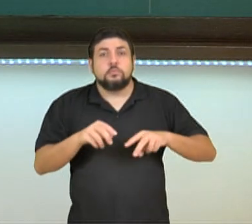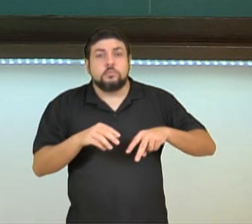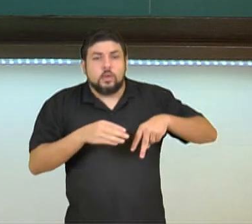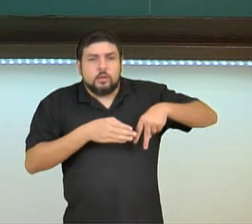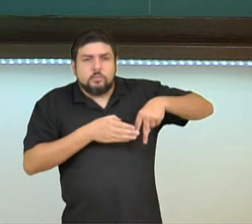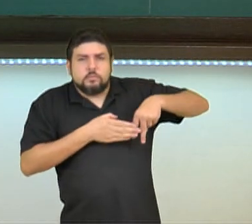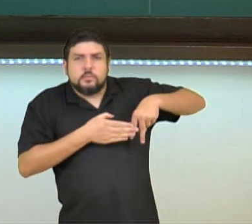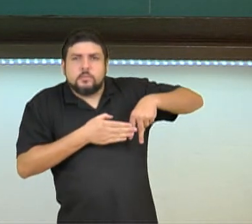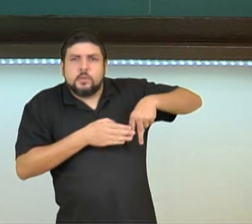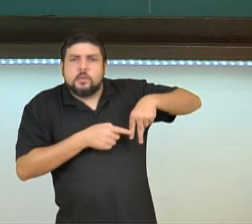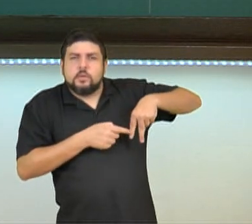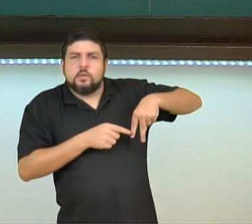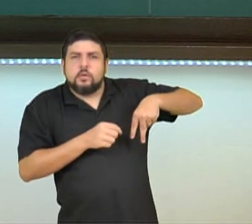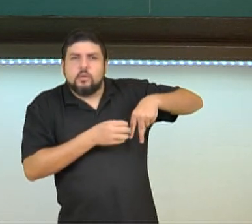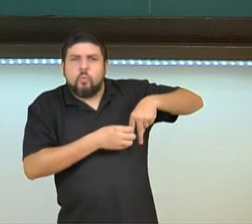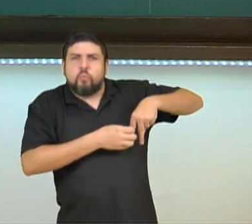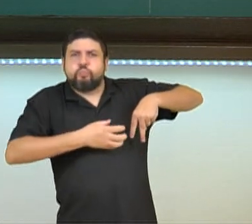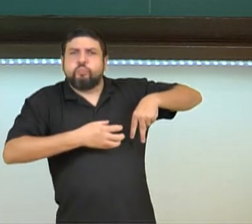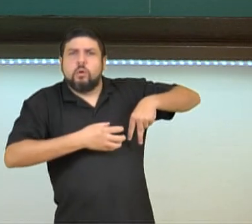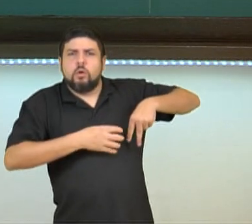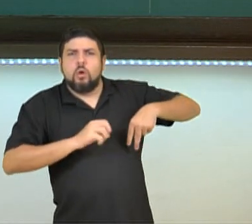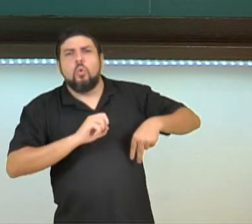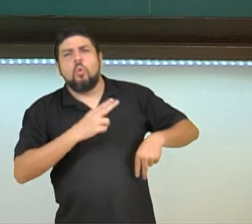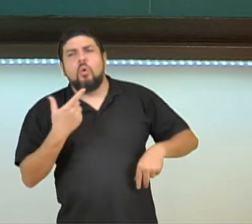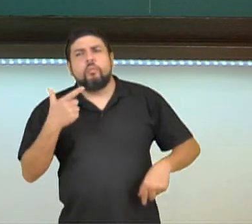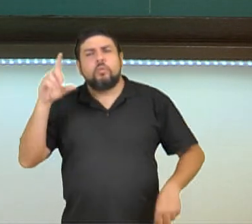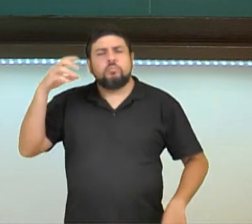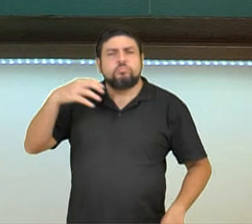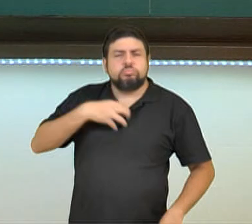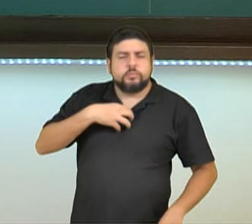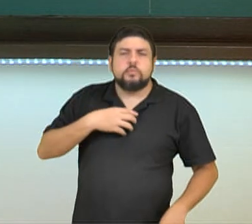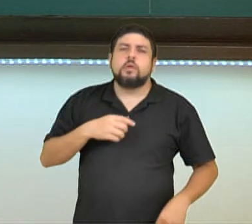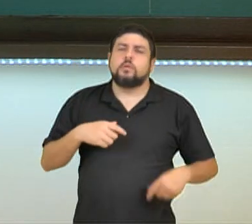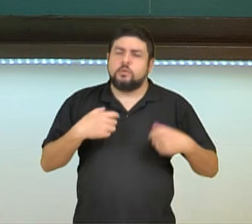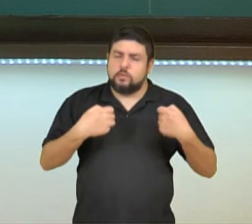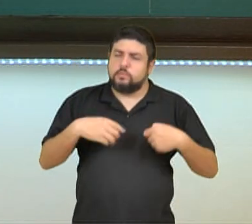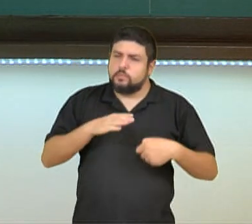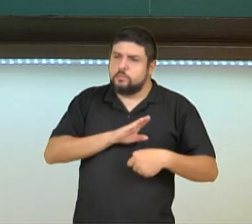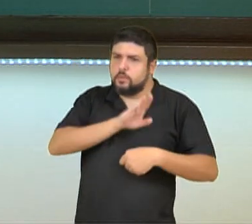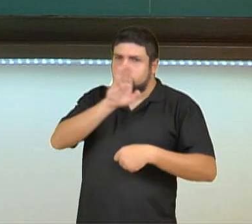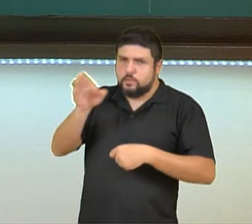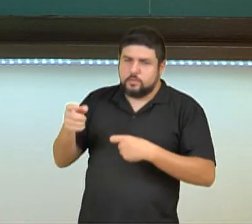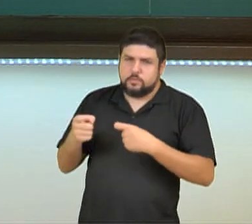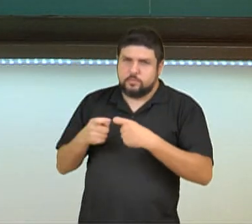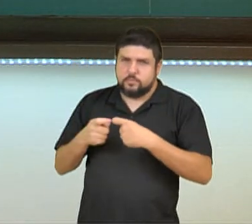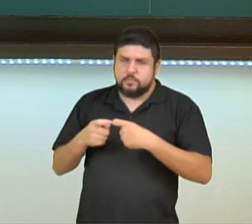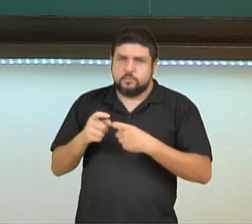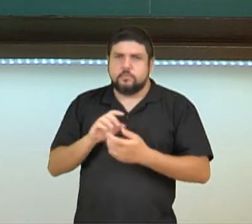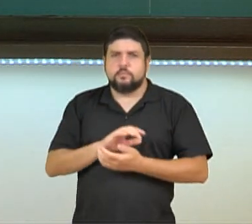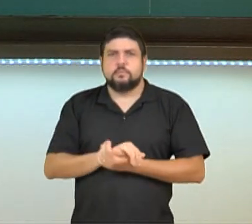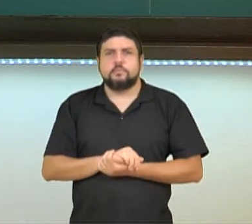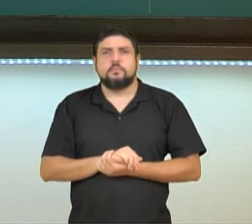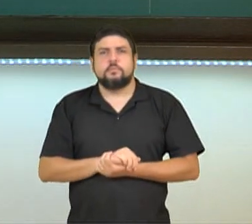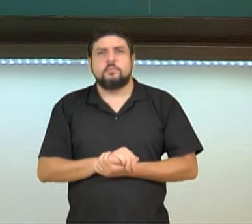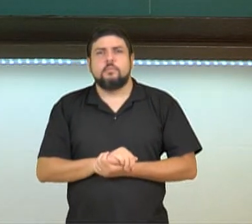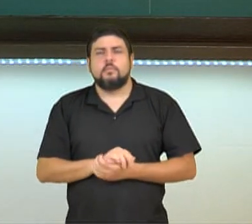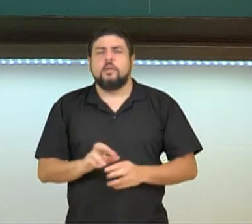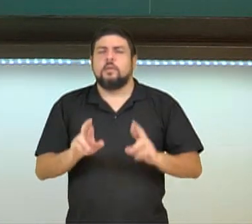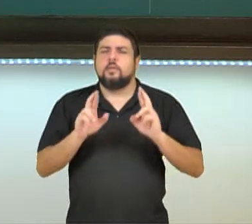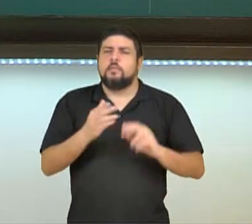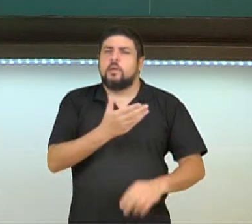né, ou qualquer outro sintoma, aí sim, né, o médico deverá ser consultado, tá? Espero que